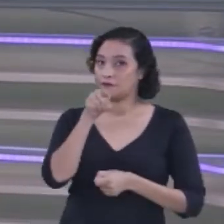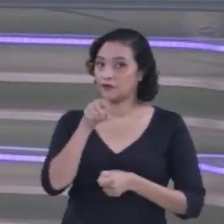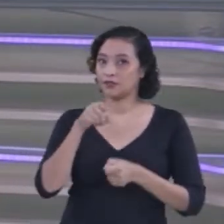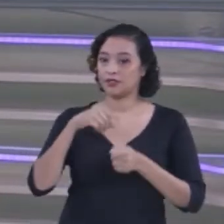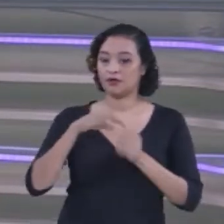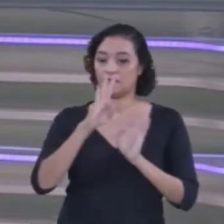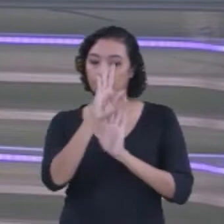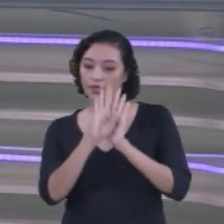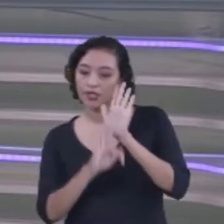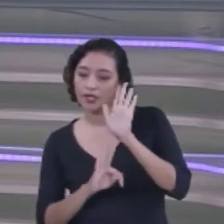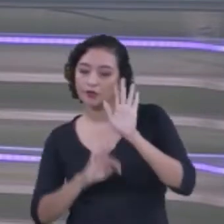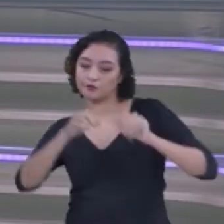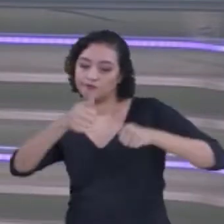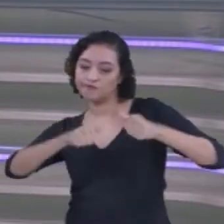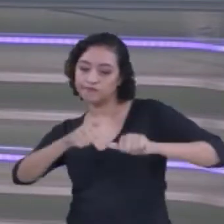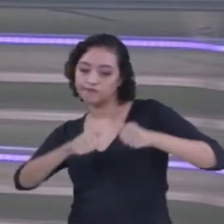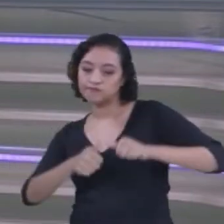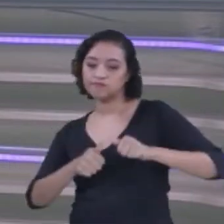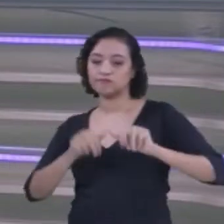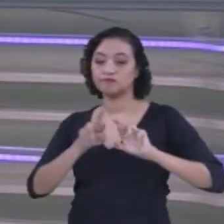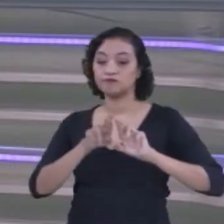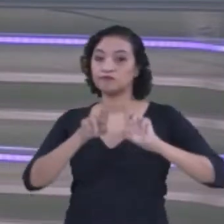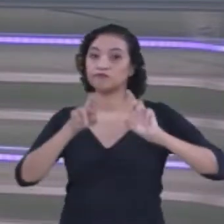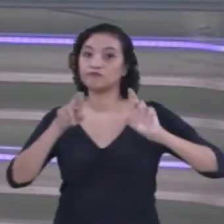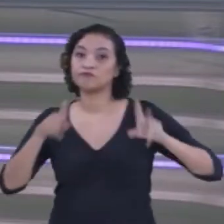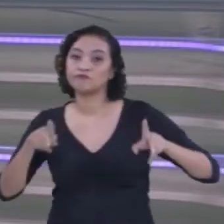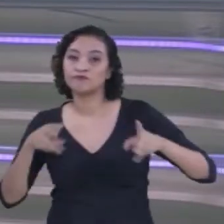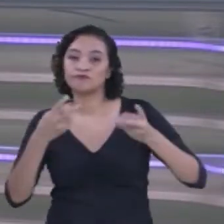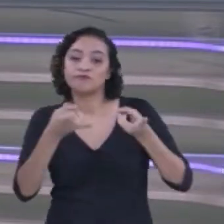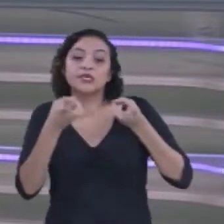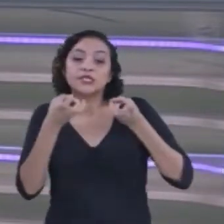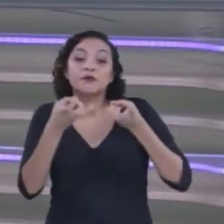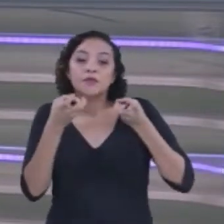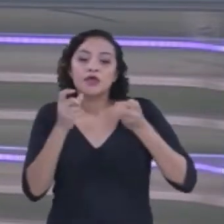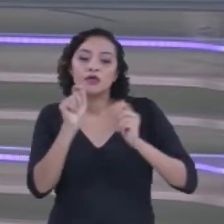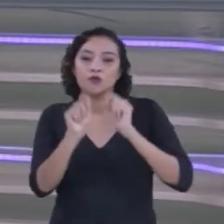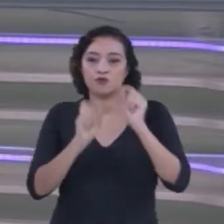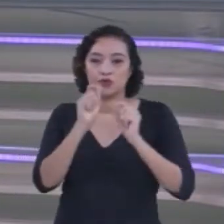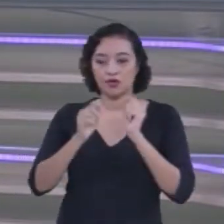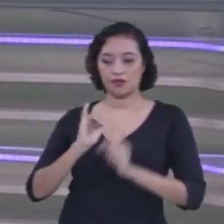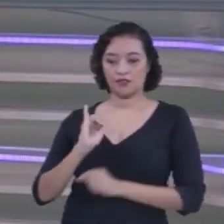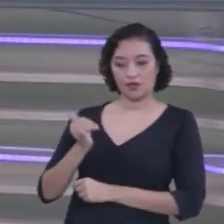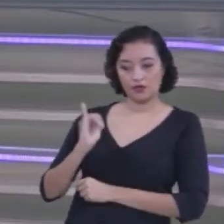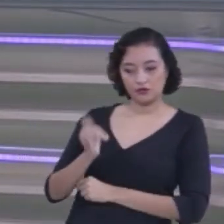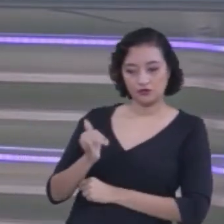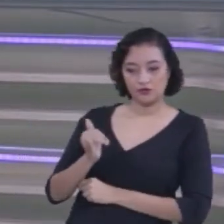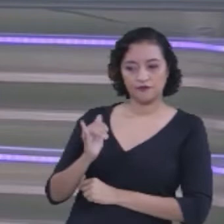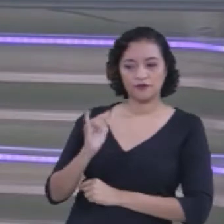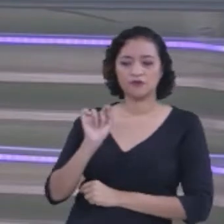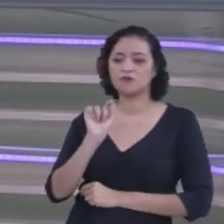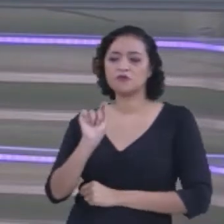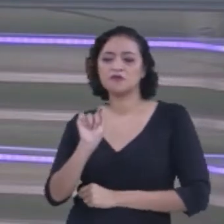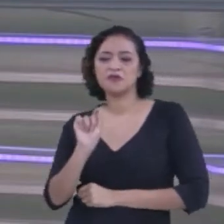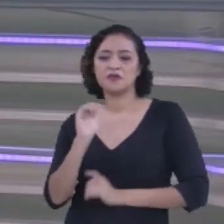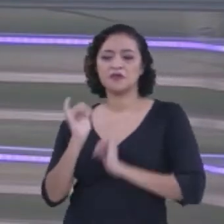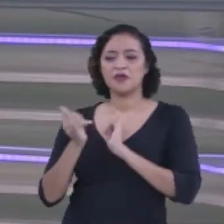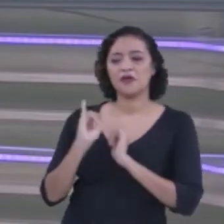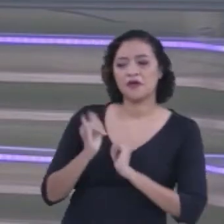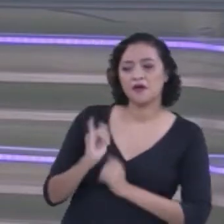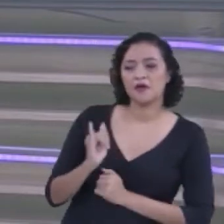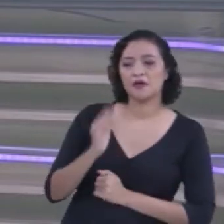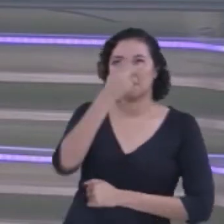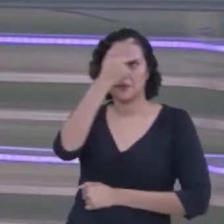texto, você tem que diferenciar o que é a narrativa, o que a pessoa está narrando, o que a pessoa